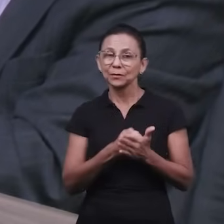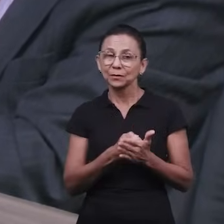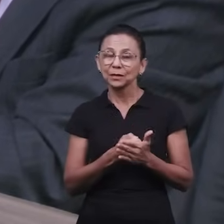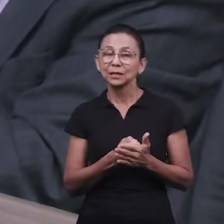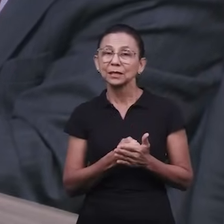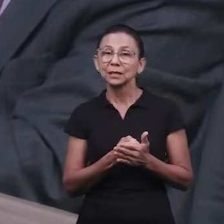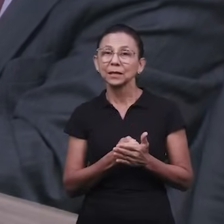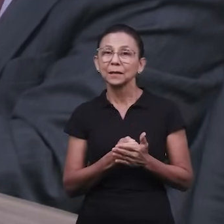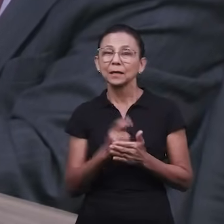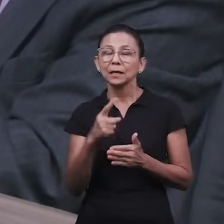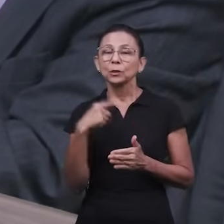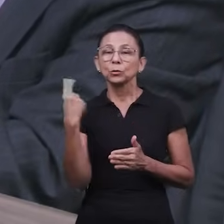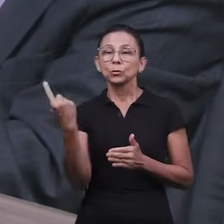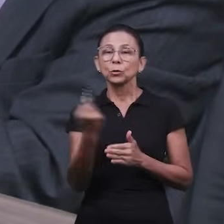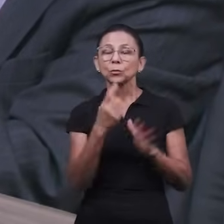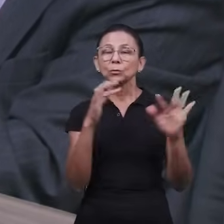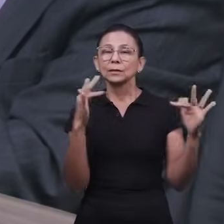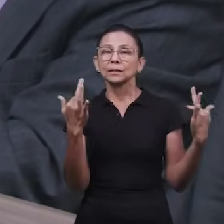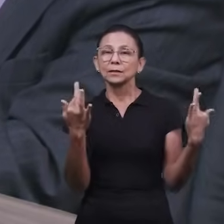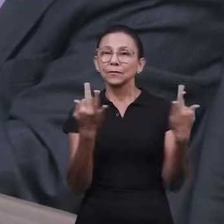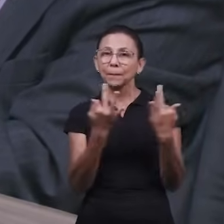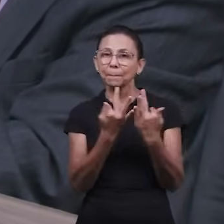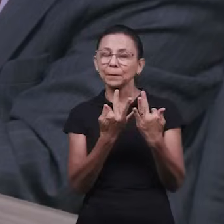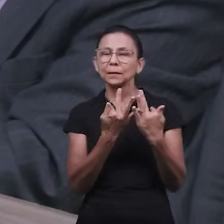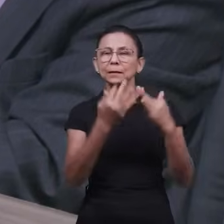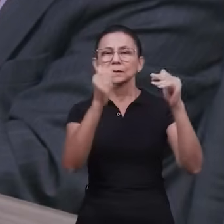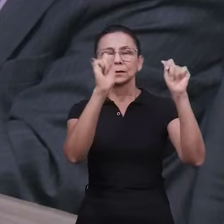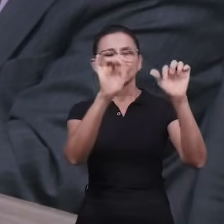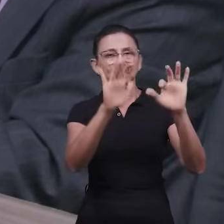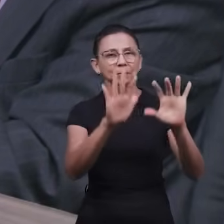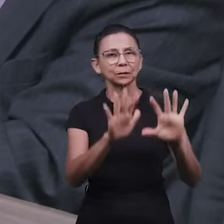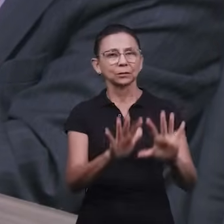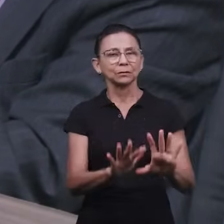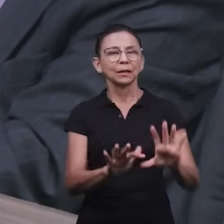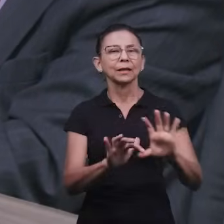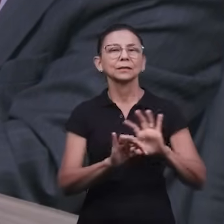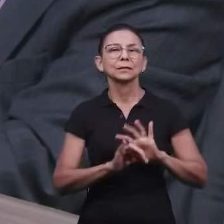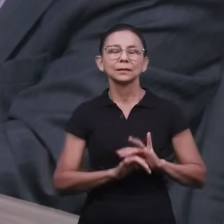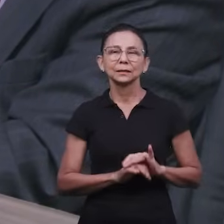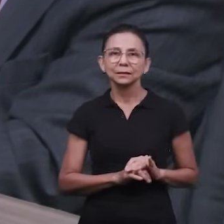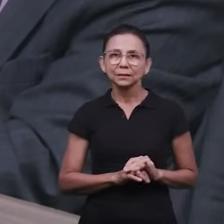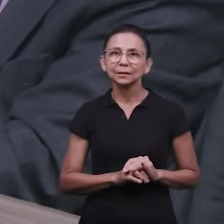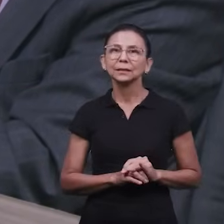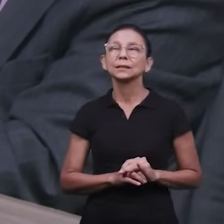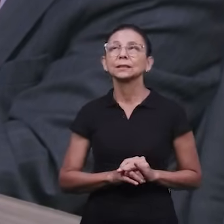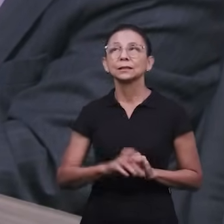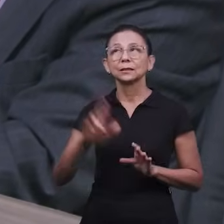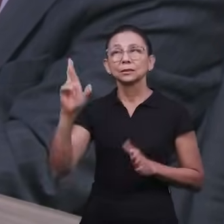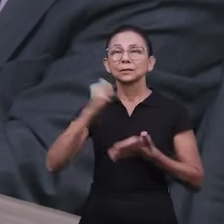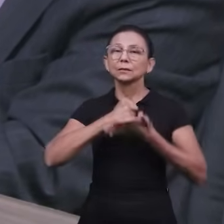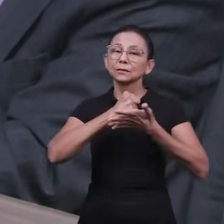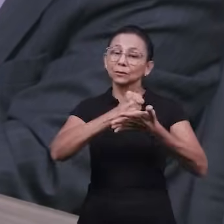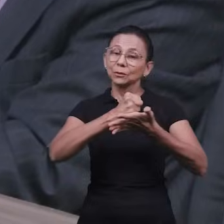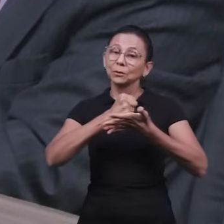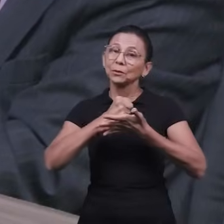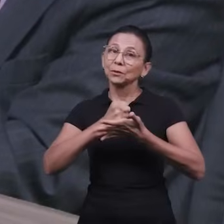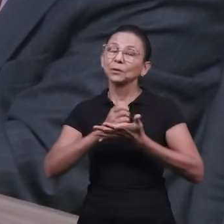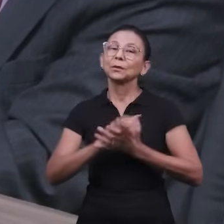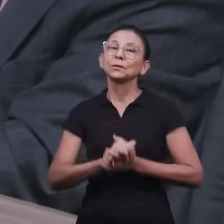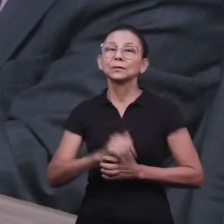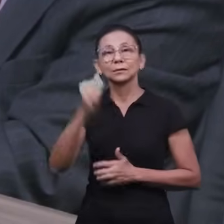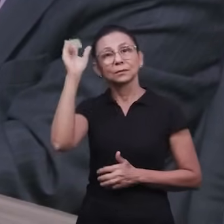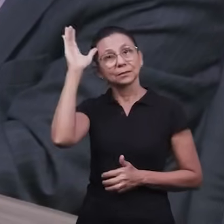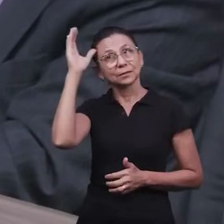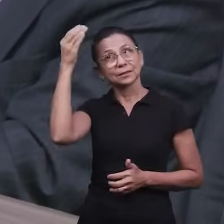Todas as famílias da terra. As famílias que estão nos ouvindo, o Senhor tem sempre uma palavra, né, de socorro para nós, né? A